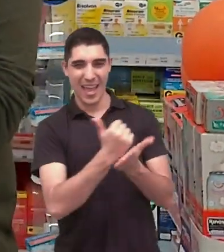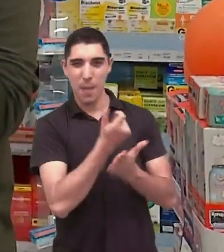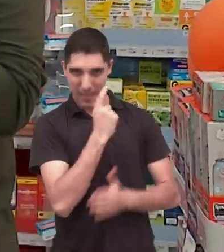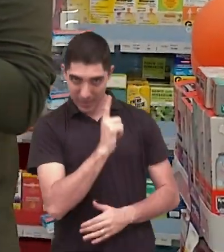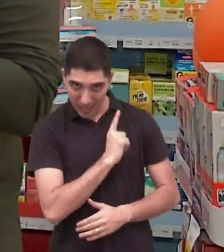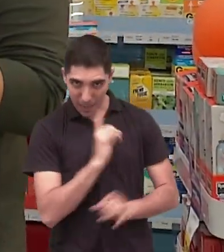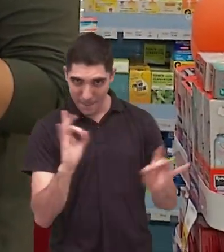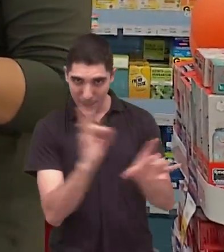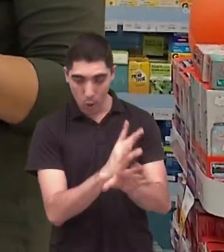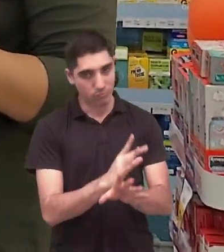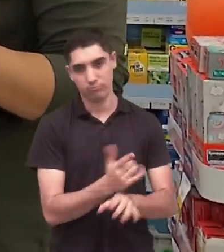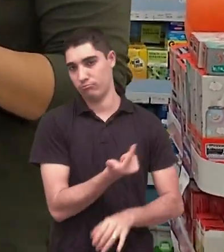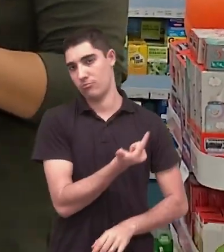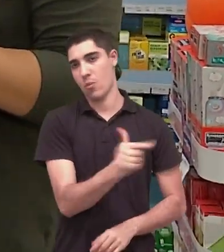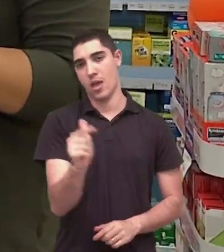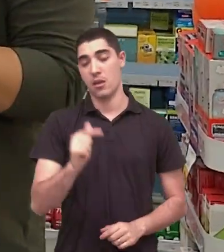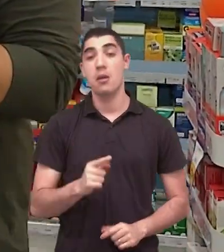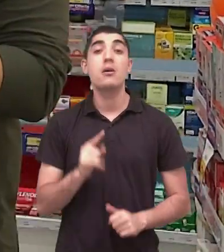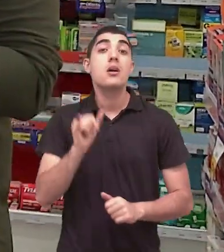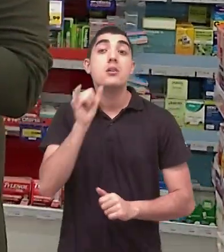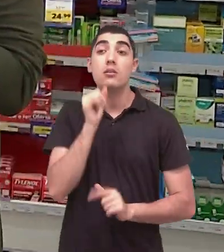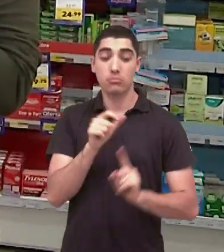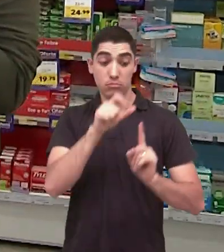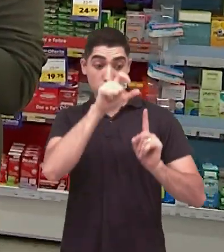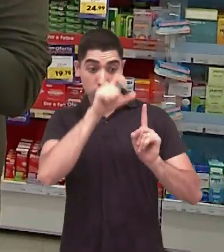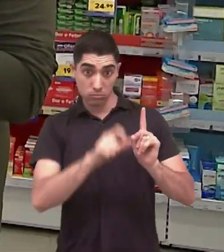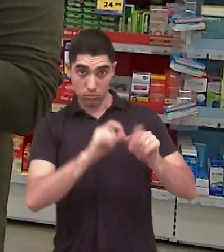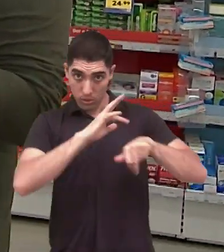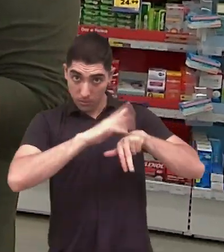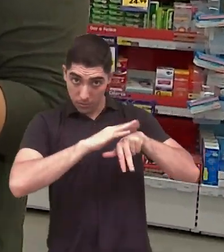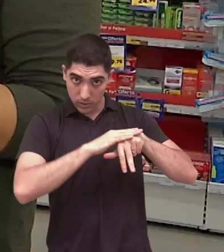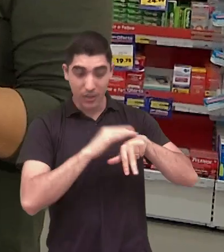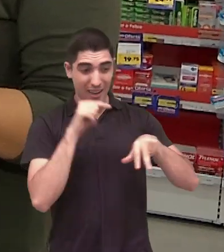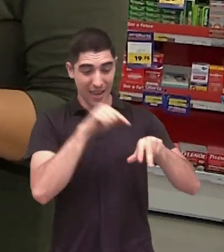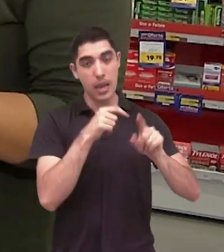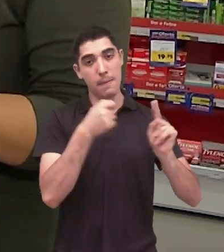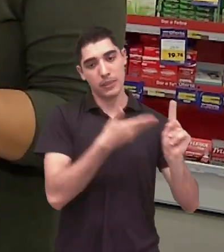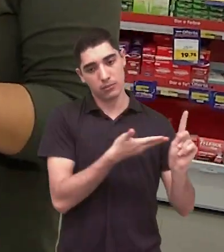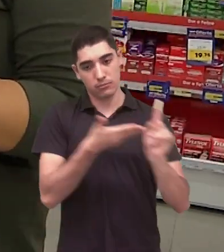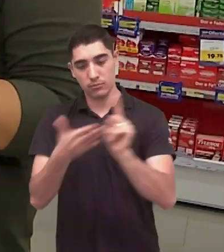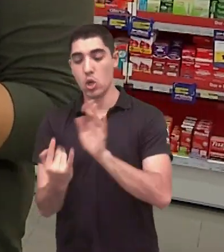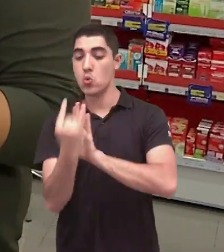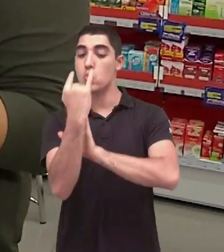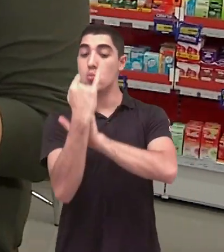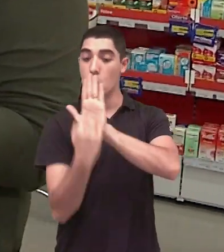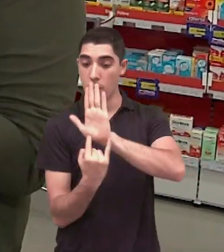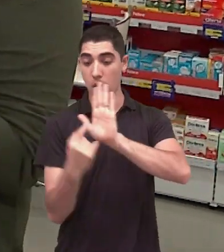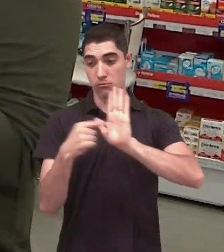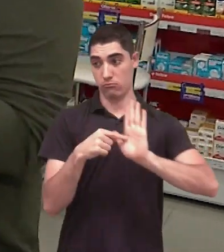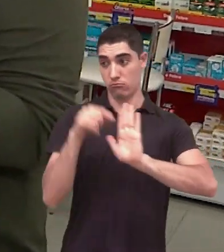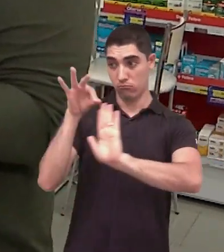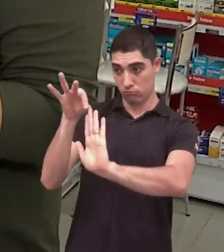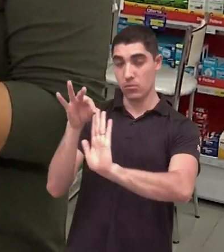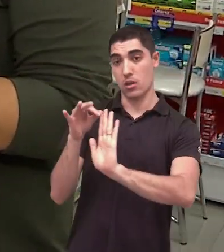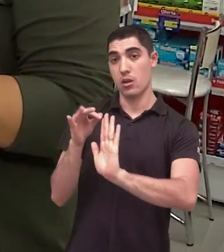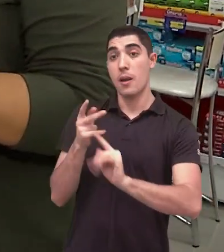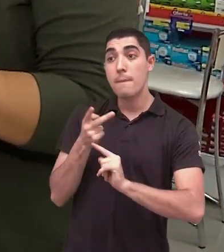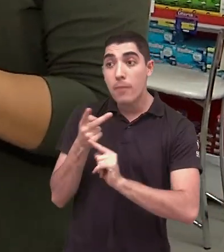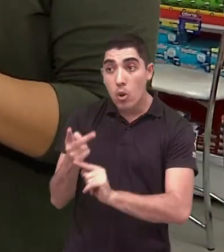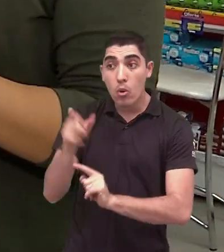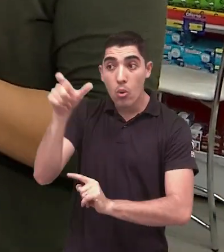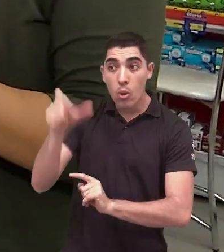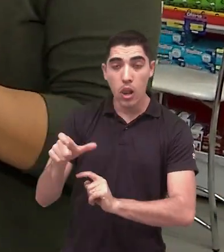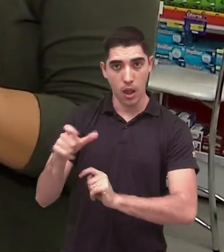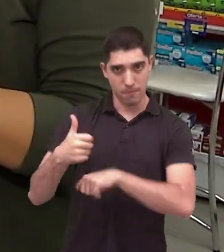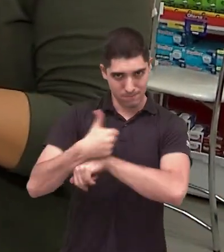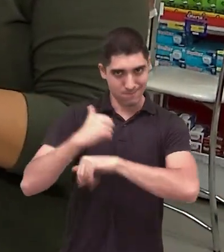em uma prateleira da farmácia. Isso porque o paciente que vai usar esse tipo de remédio precisa trazer uma receita até o balcão e